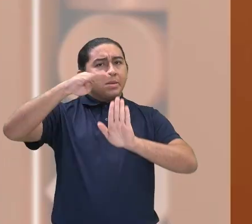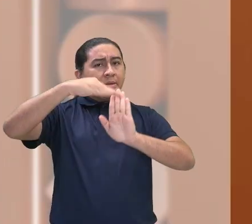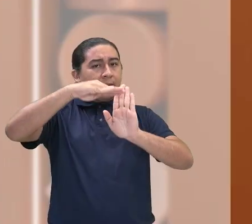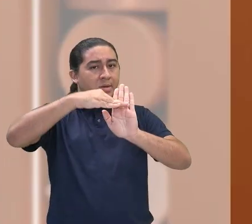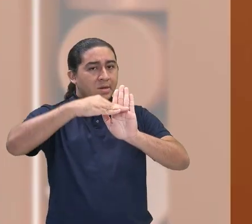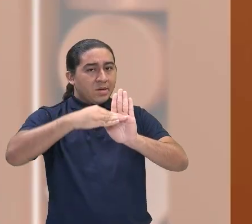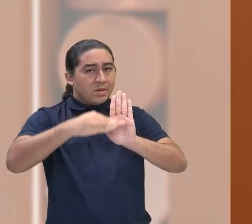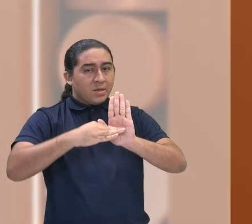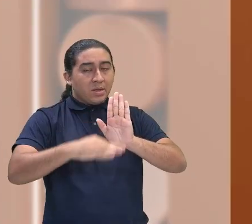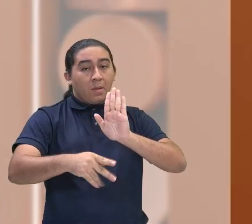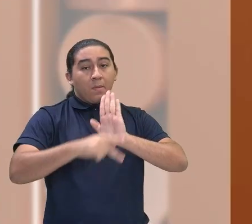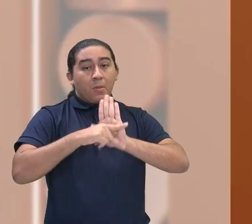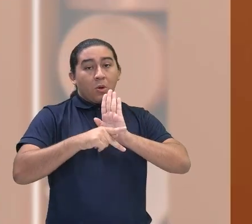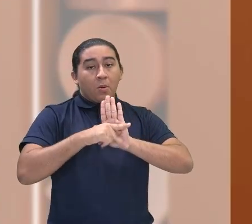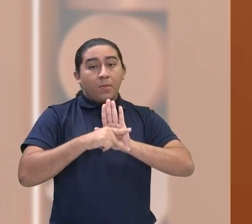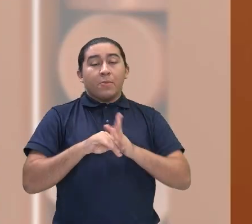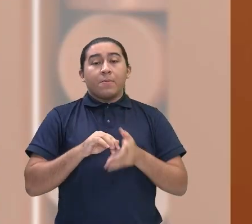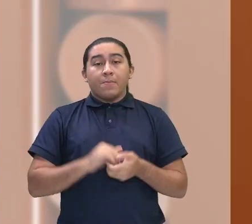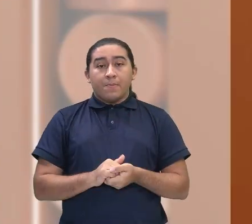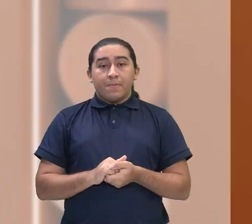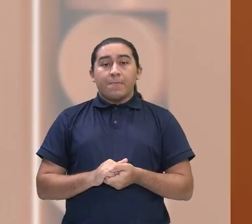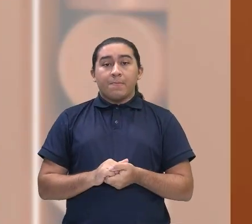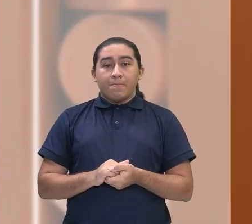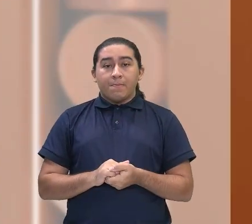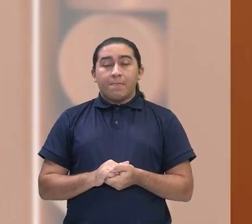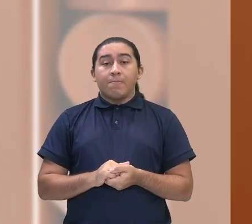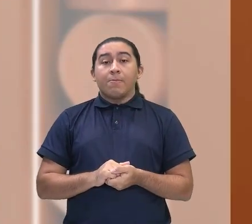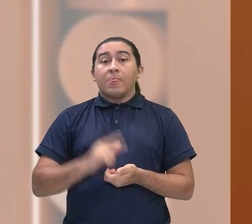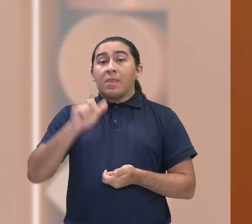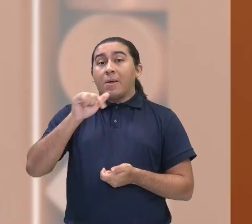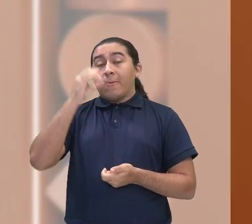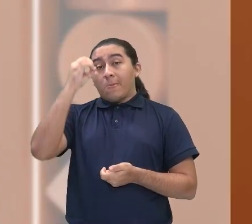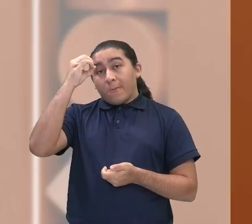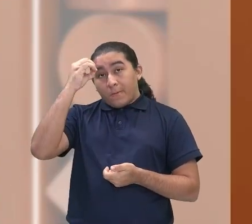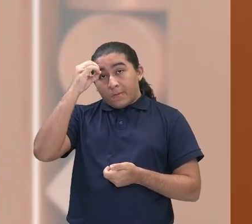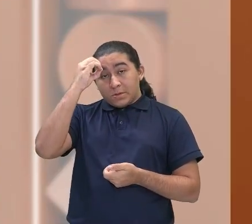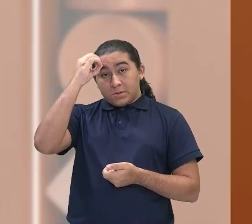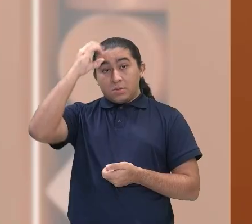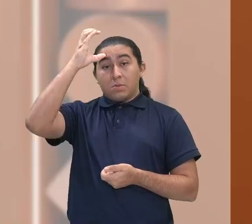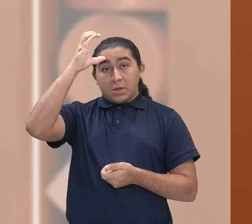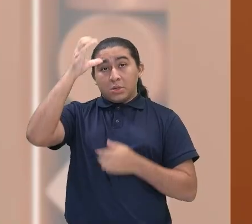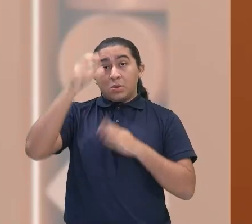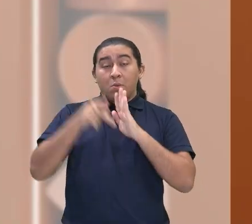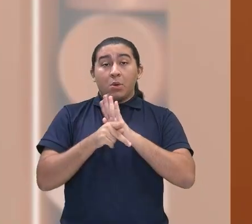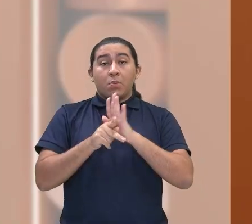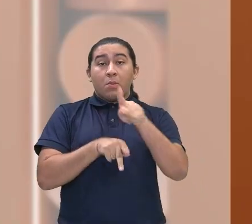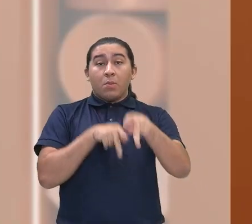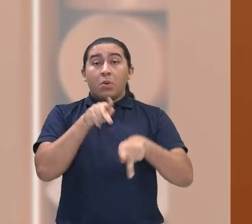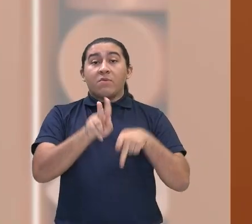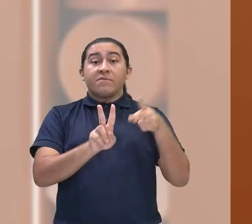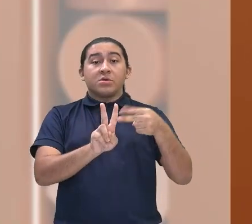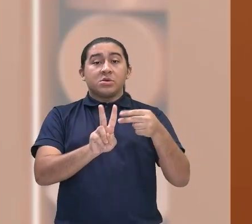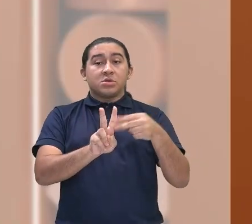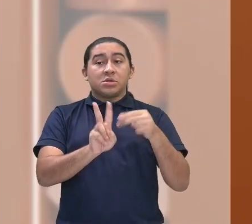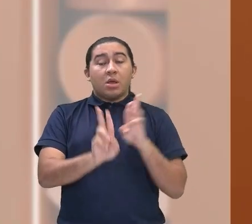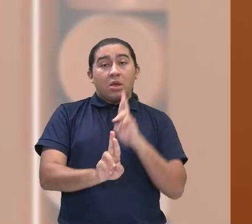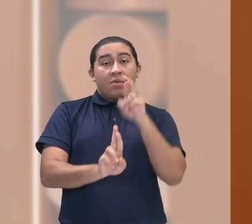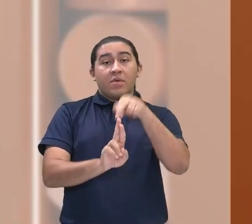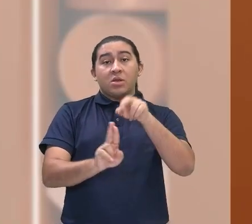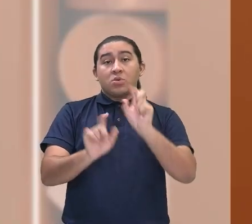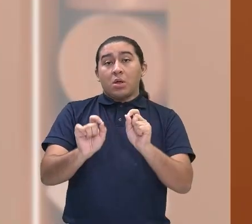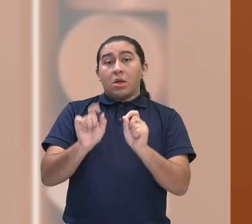patrimônio, né, imaterial, o conhecimento, né, dos povos indígenas a respeito